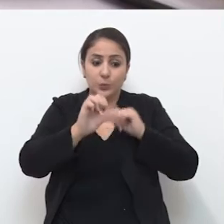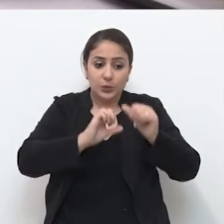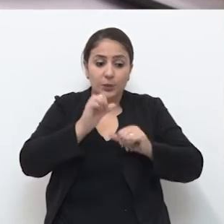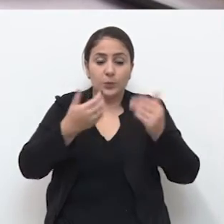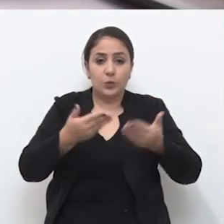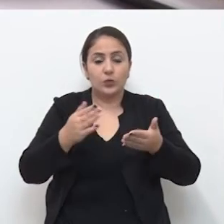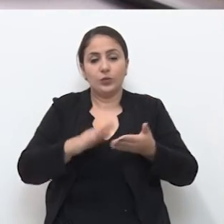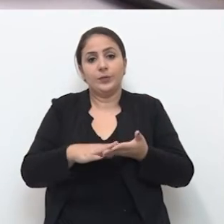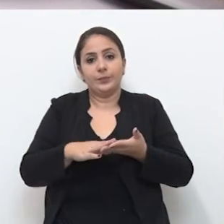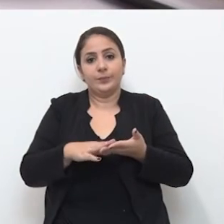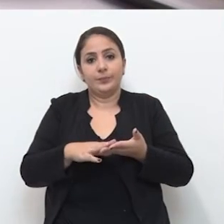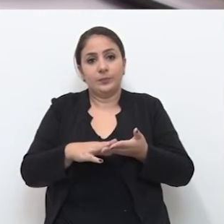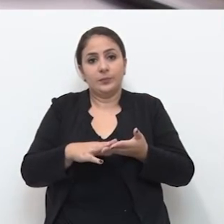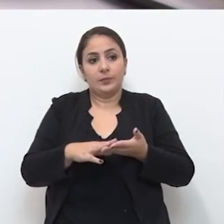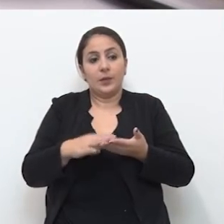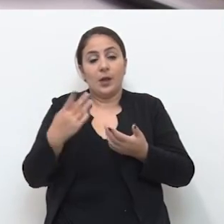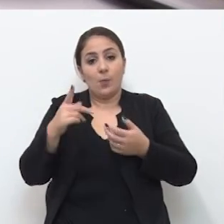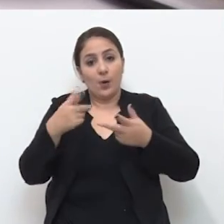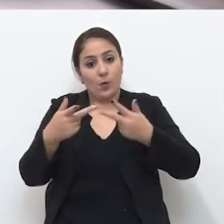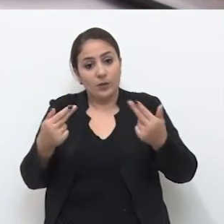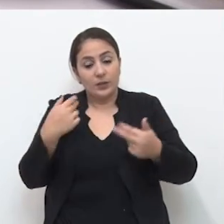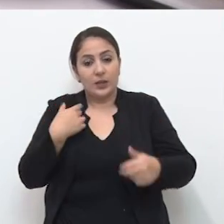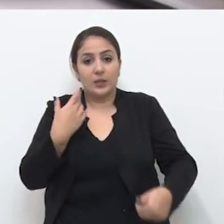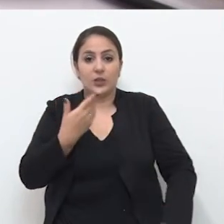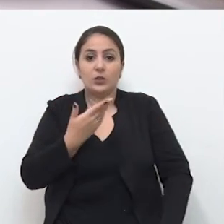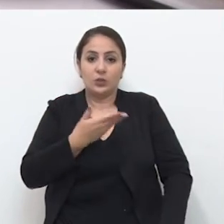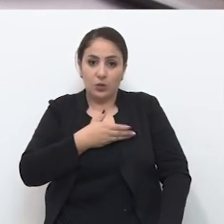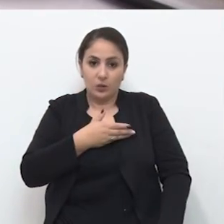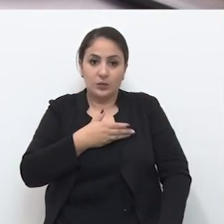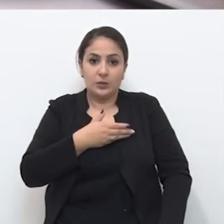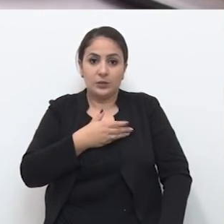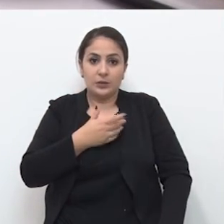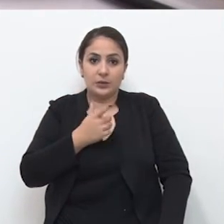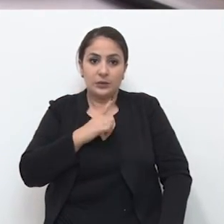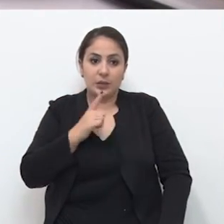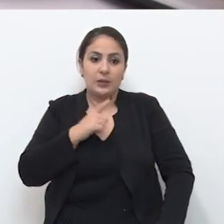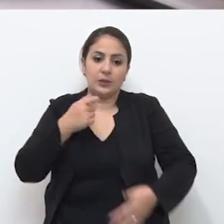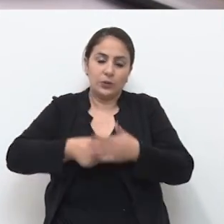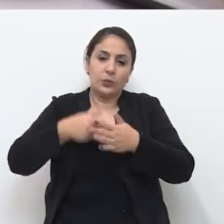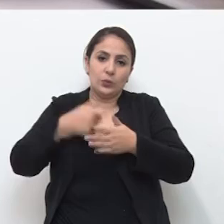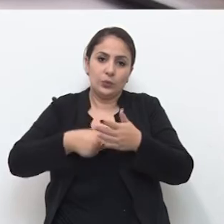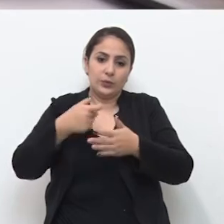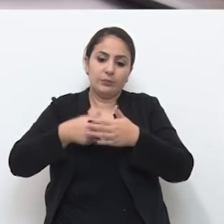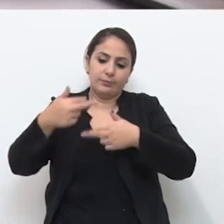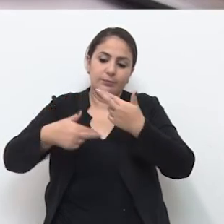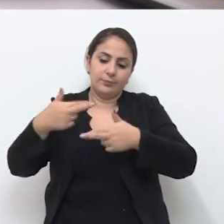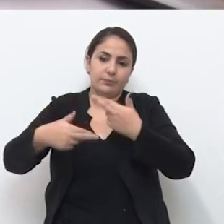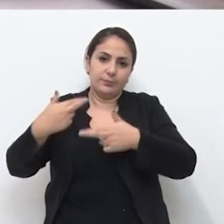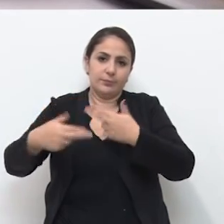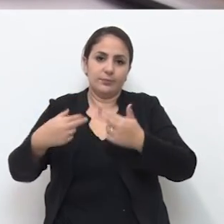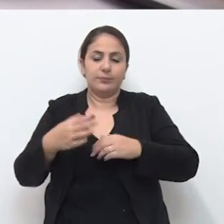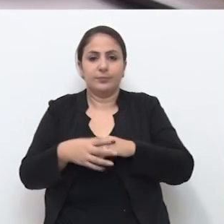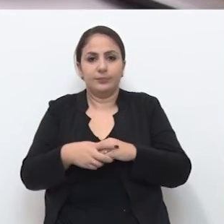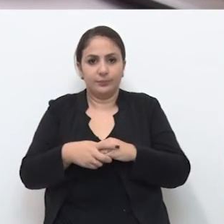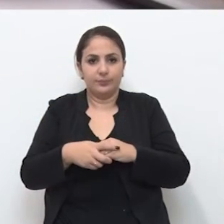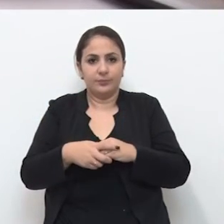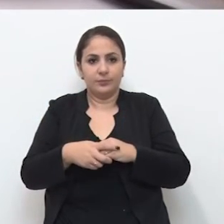andamos, né? Por esse é um dos motivos que hoje nós temos essa luta da reforma, né,